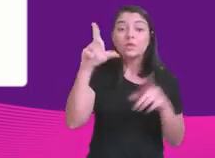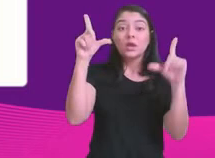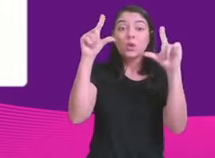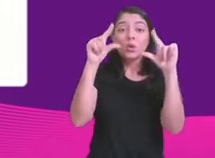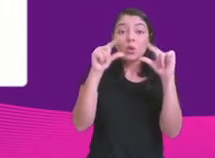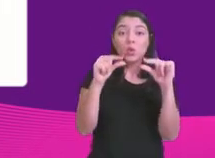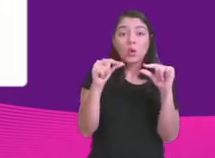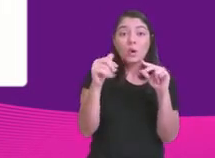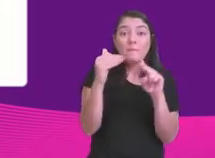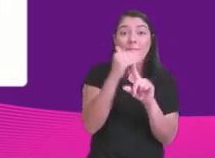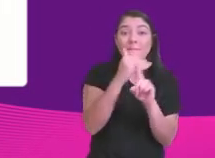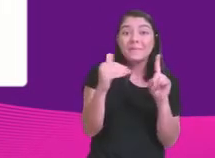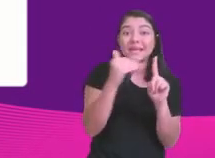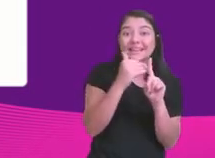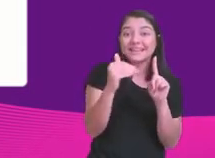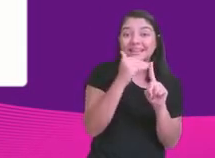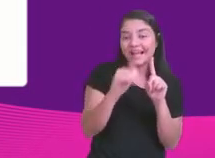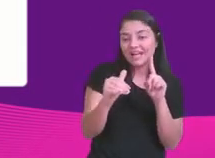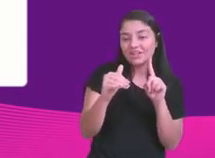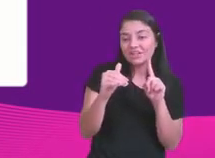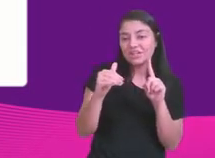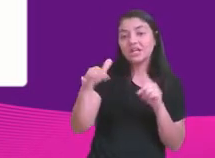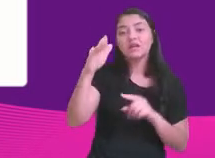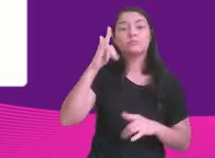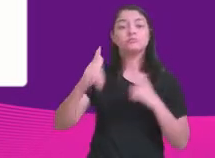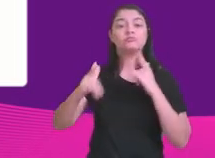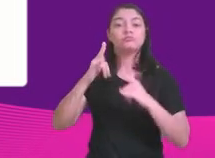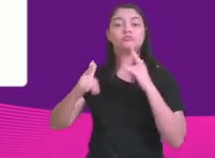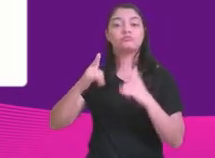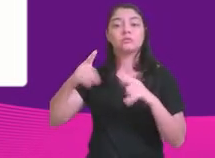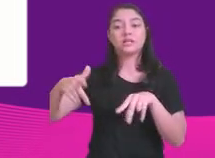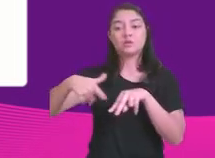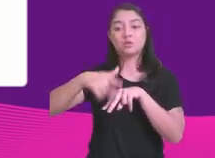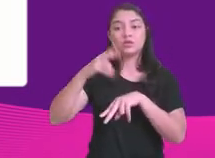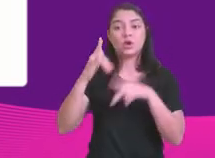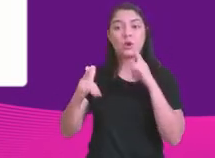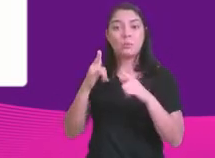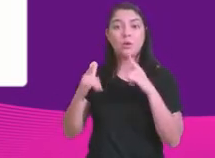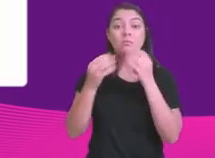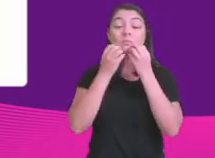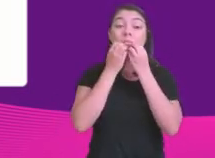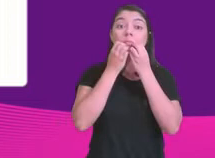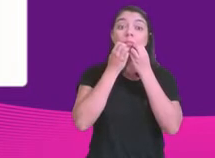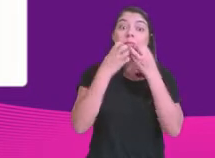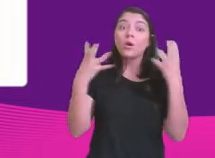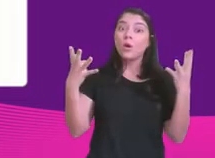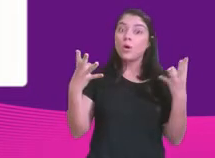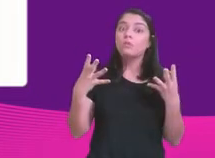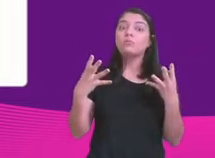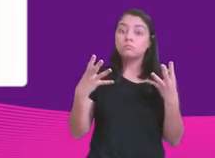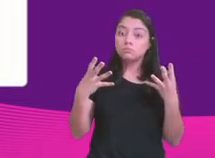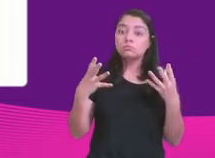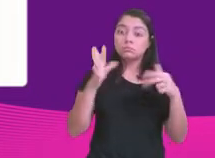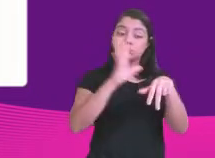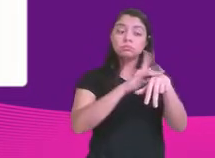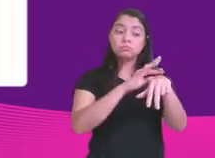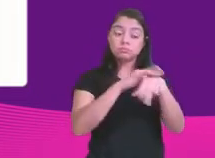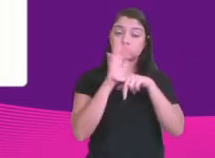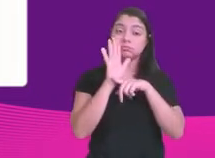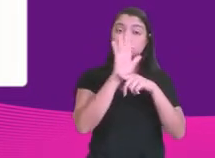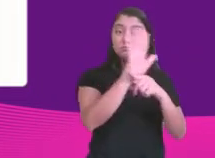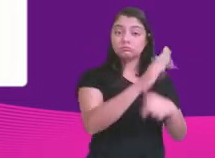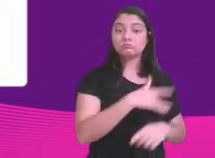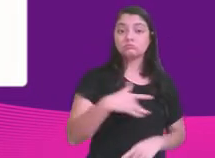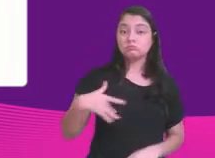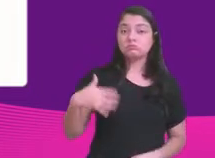deste valor em cirurgia robótica, eu já tenho um ganho muito grande para esses pacientes. E